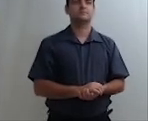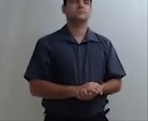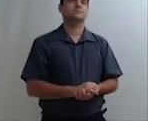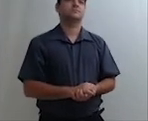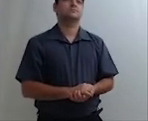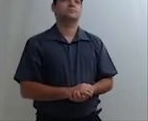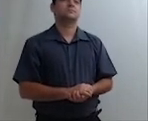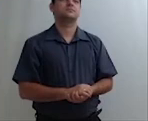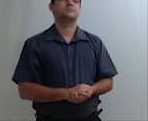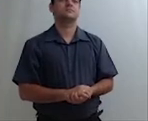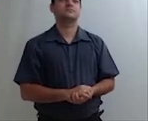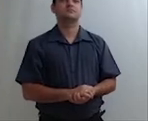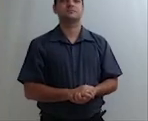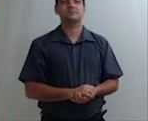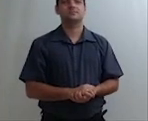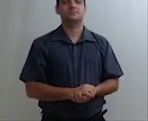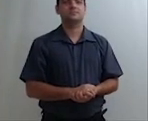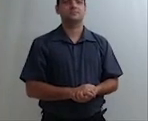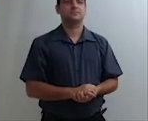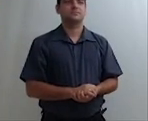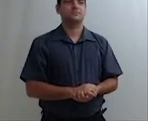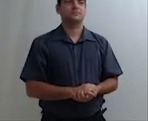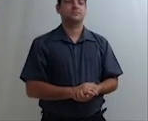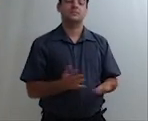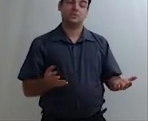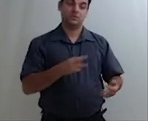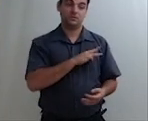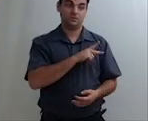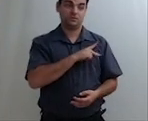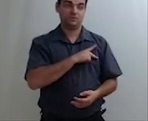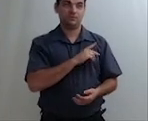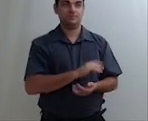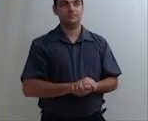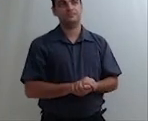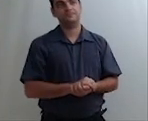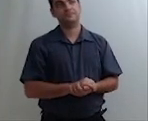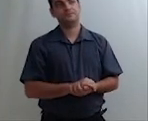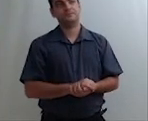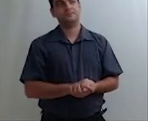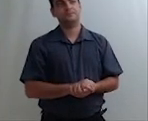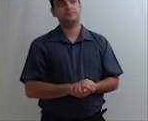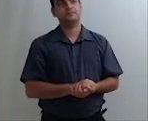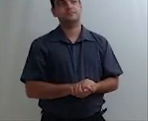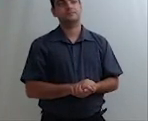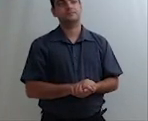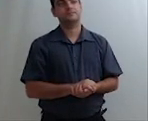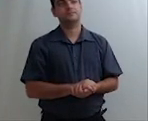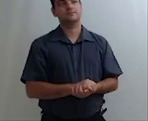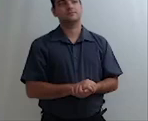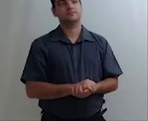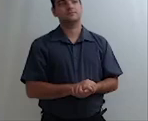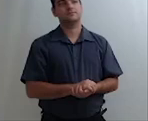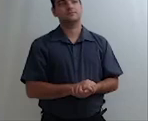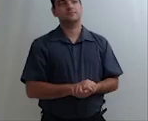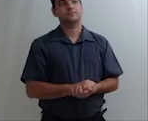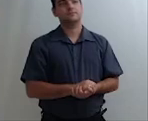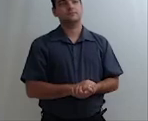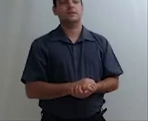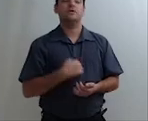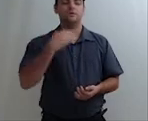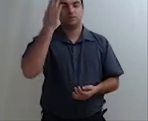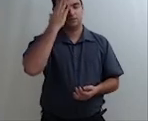Federal tem a palavra senhor presidente eu pedi a palavra Considerando a relevância do tema